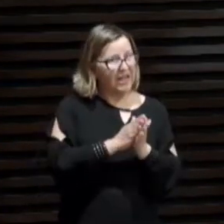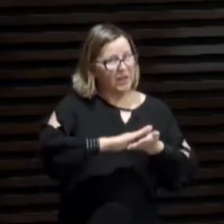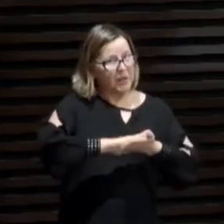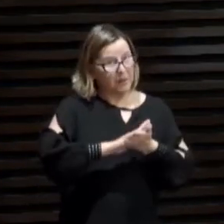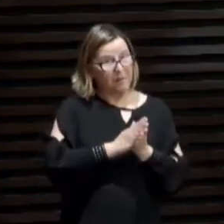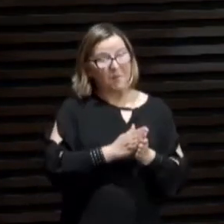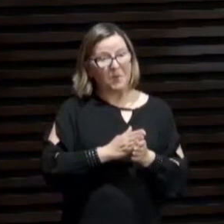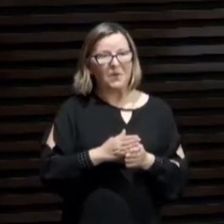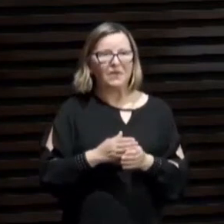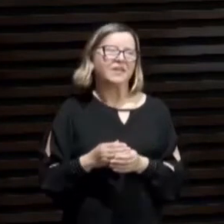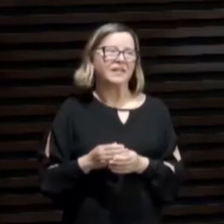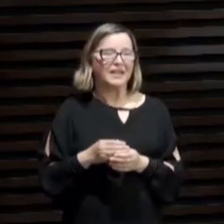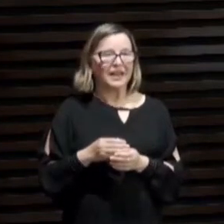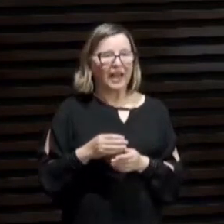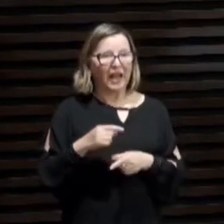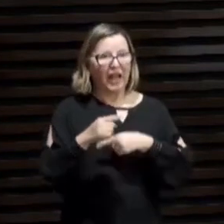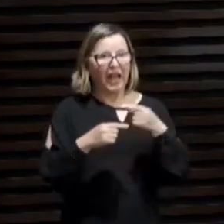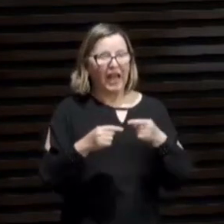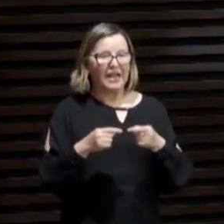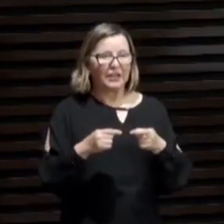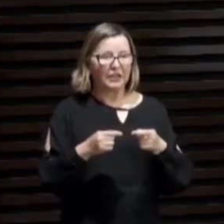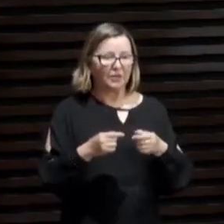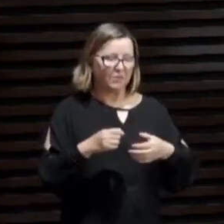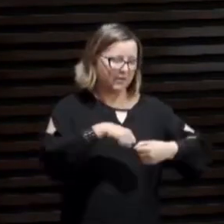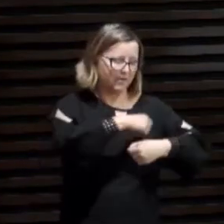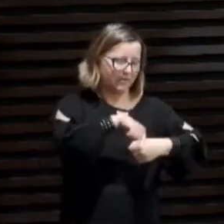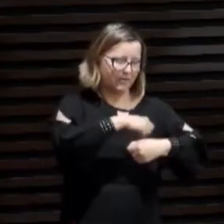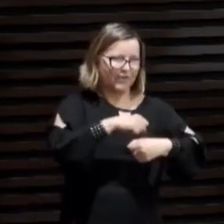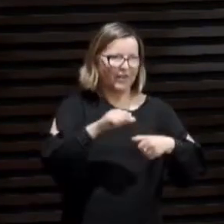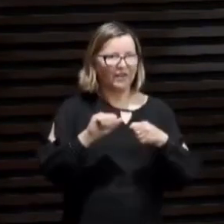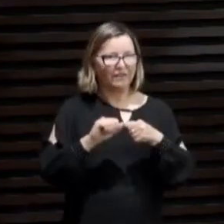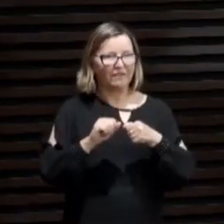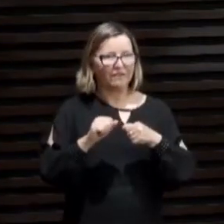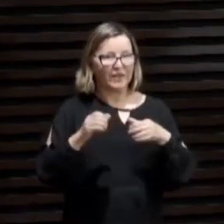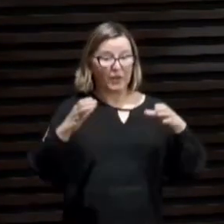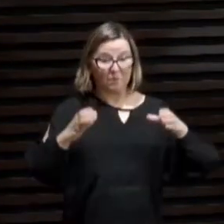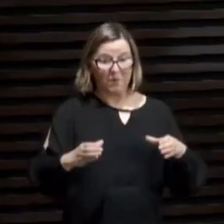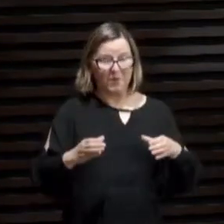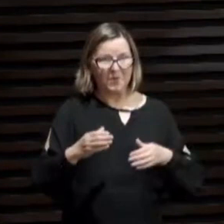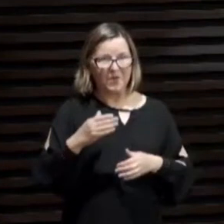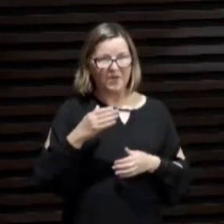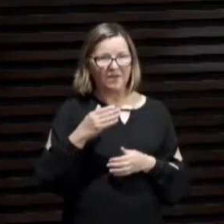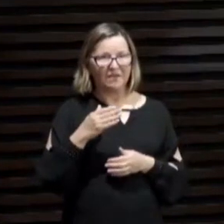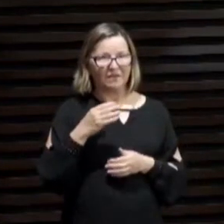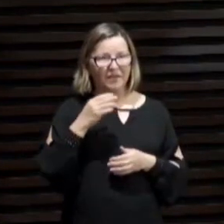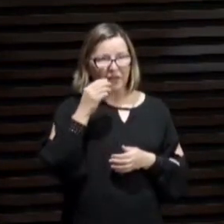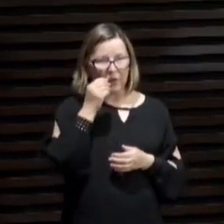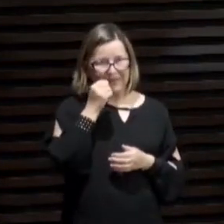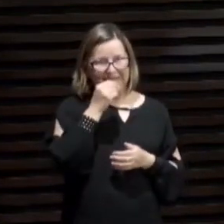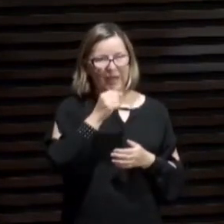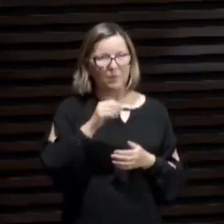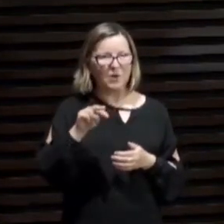panelas o cozia, e dele fazia bolos. O seu sabor era como de bolos amassados com